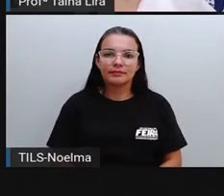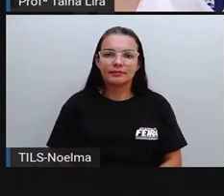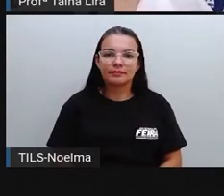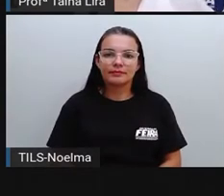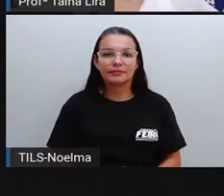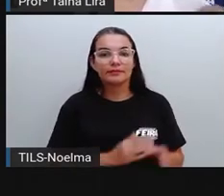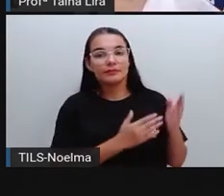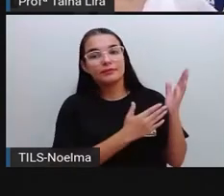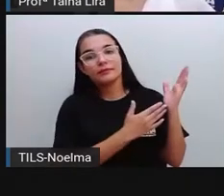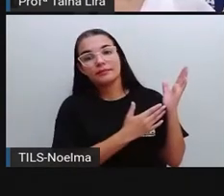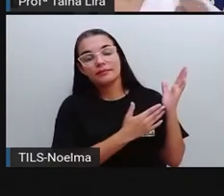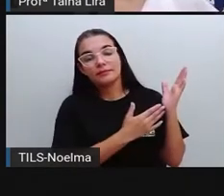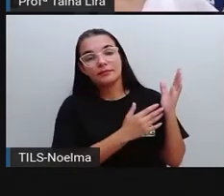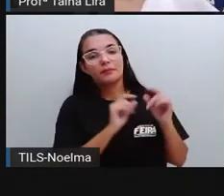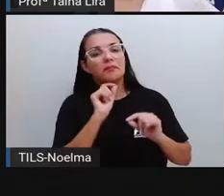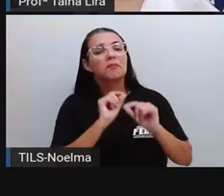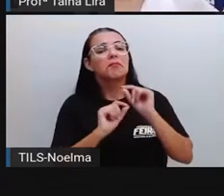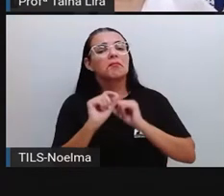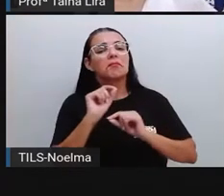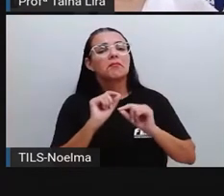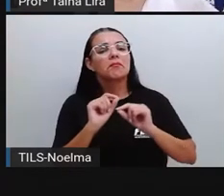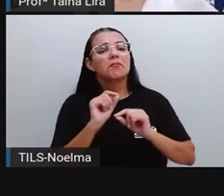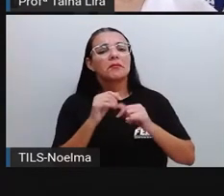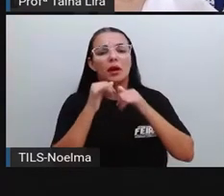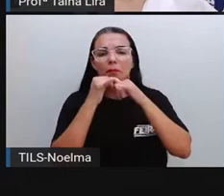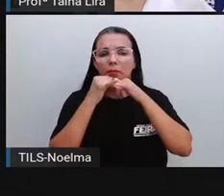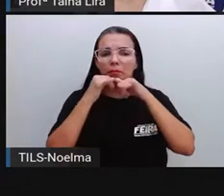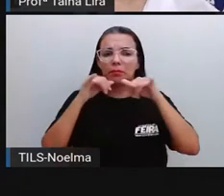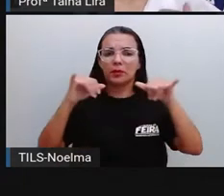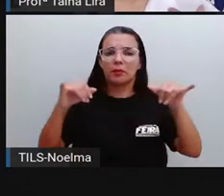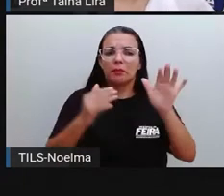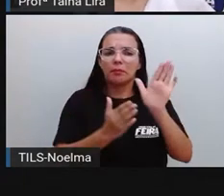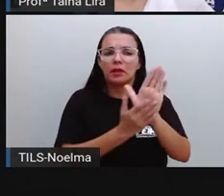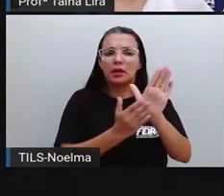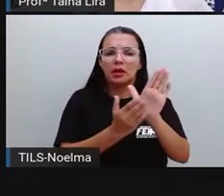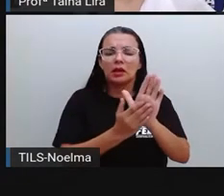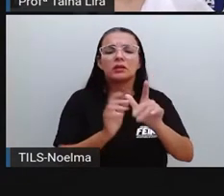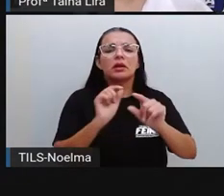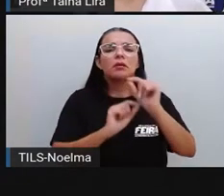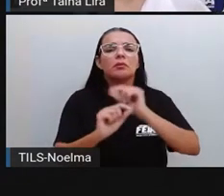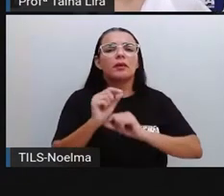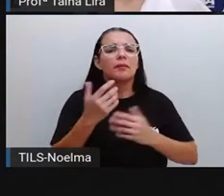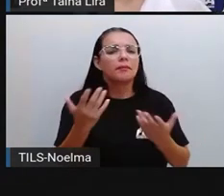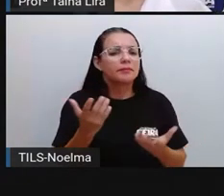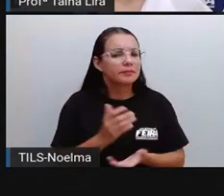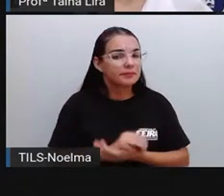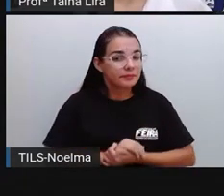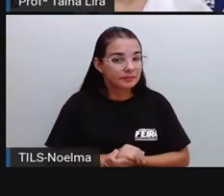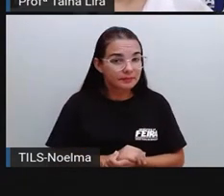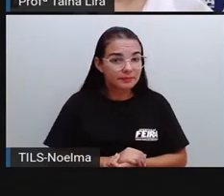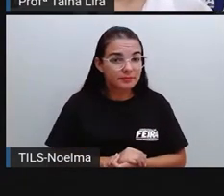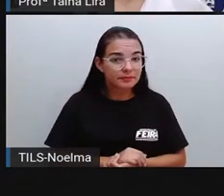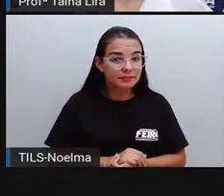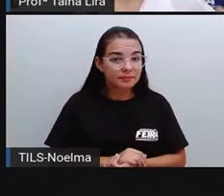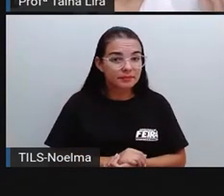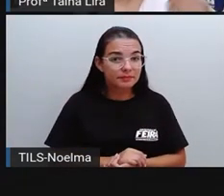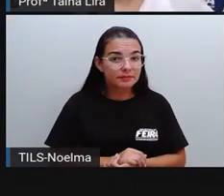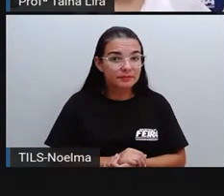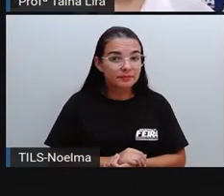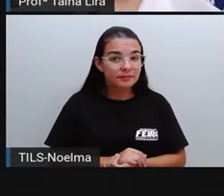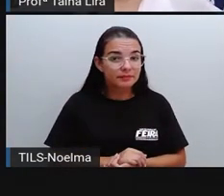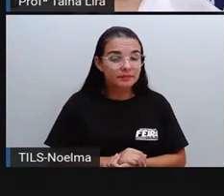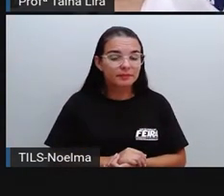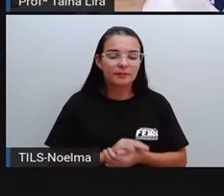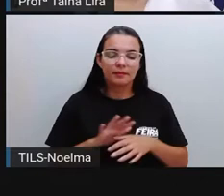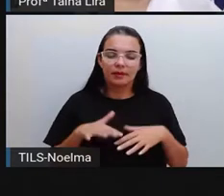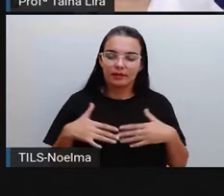E o que é uma propaganda, tá? A Pró falou aqui de publicidade e propaganda, mas o que é uma propaganda, Pró? Então vamos